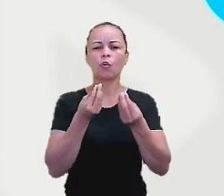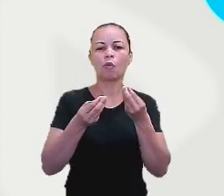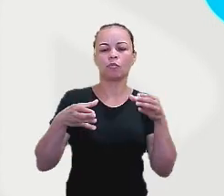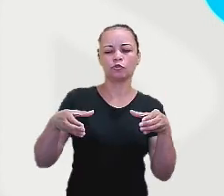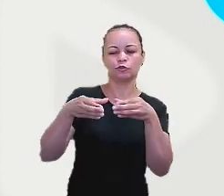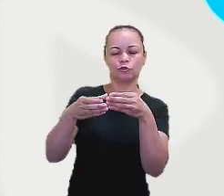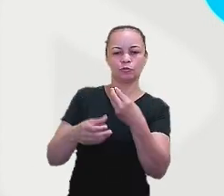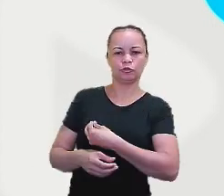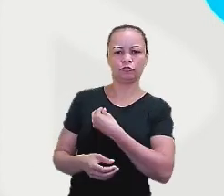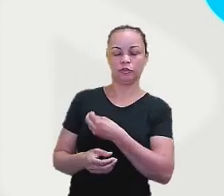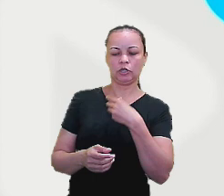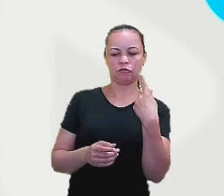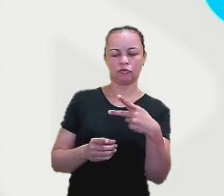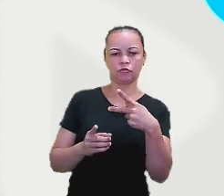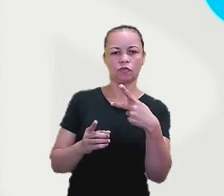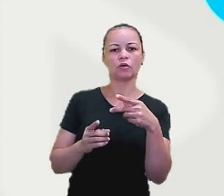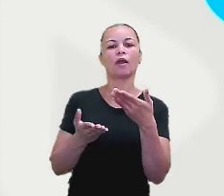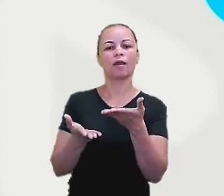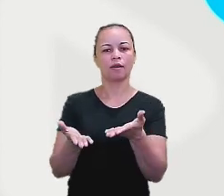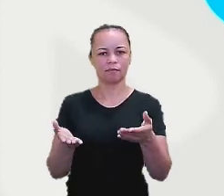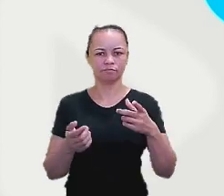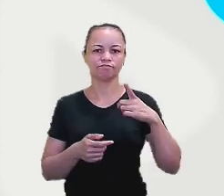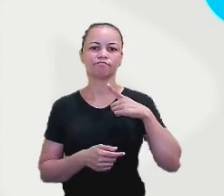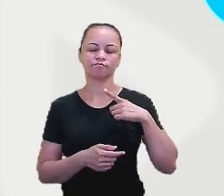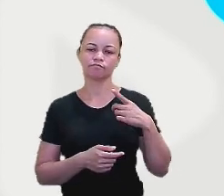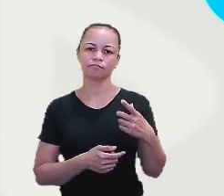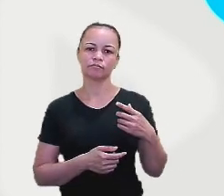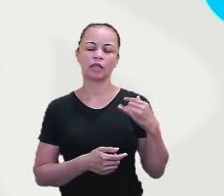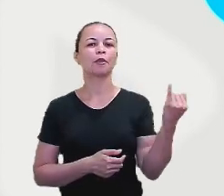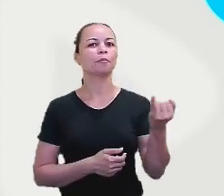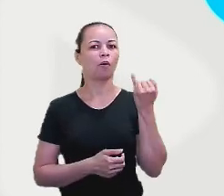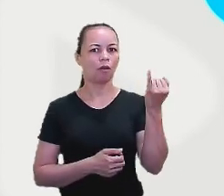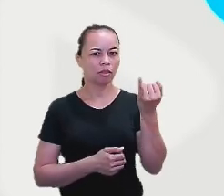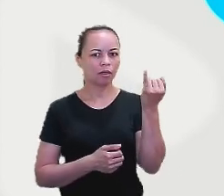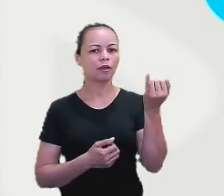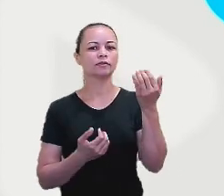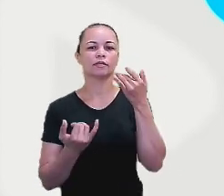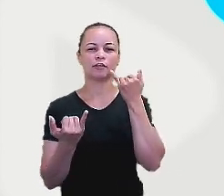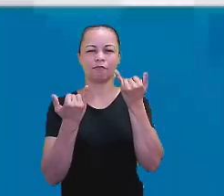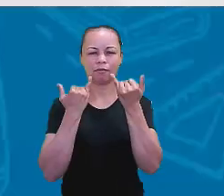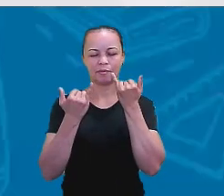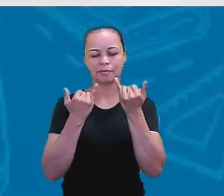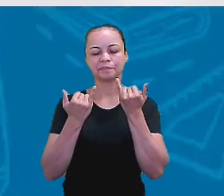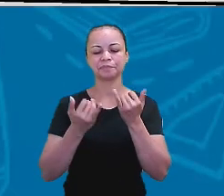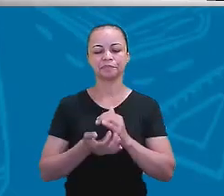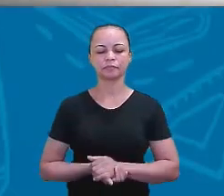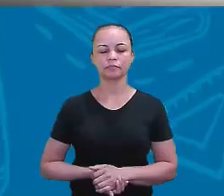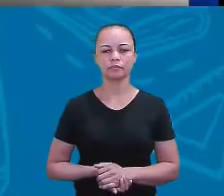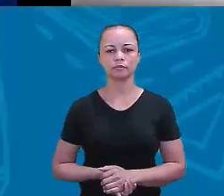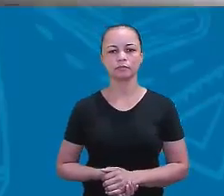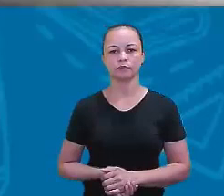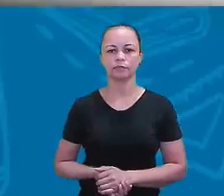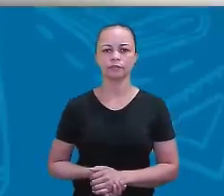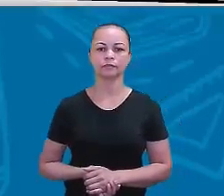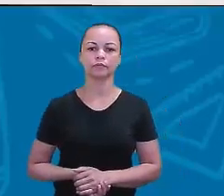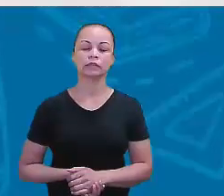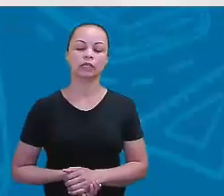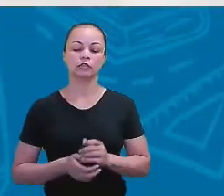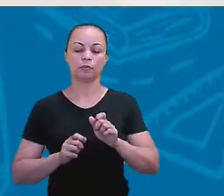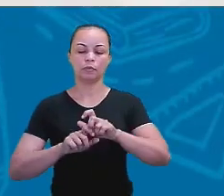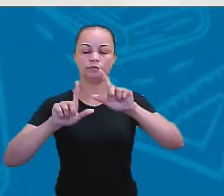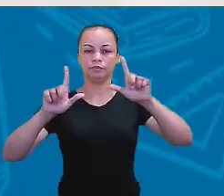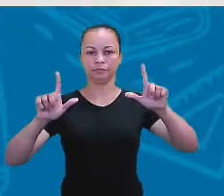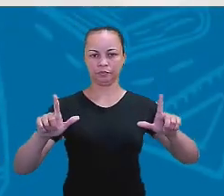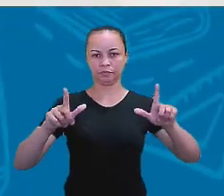nela inseridos. Muito importante essa informação. Já vou pedir para a produção, volta aqui comigo e já vou passar para o próximo